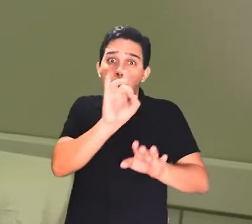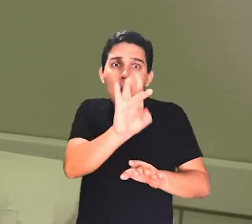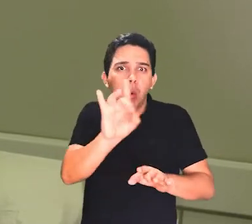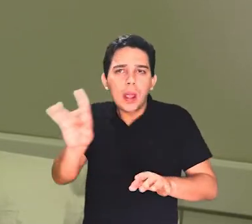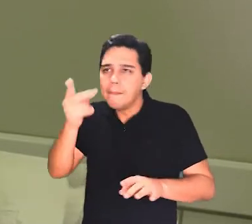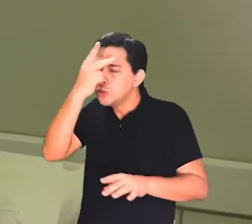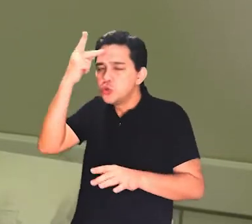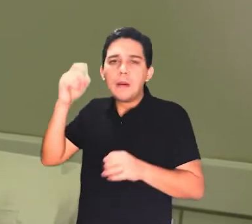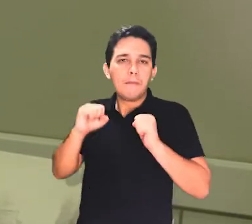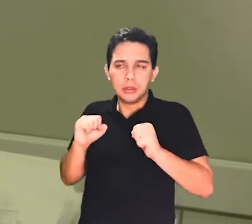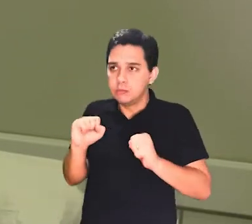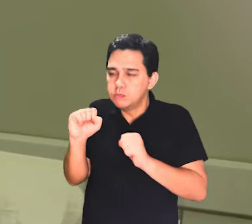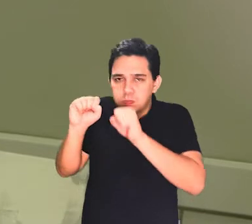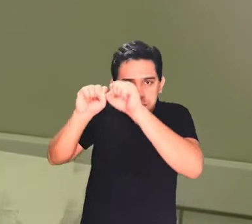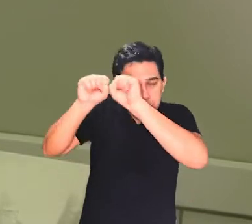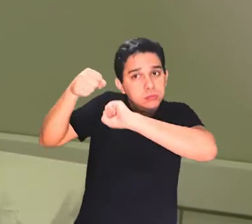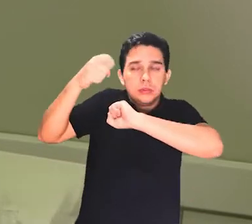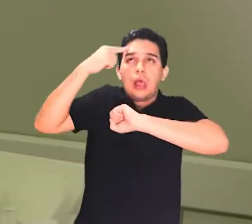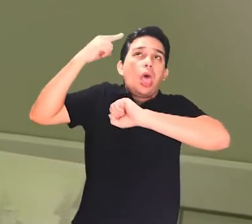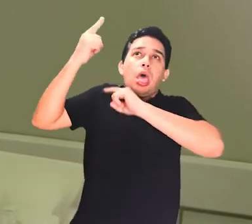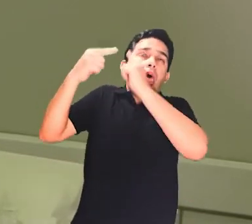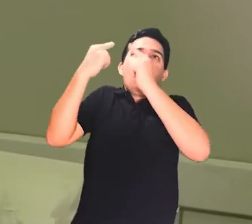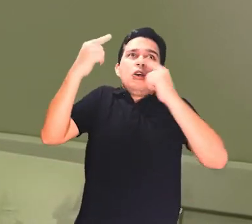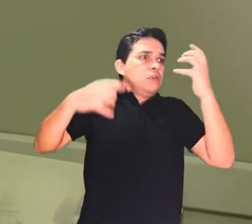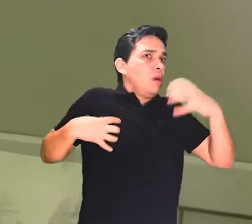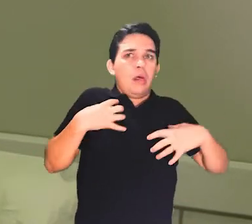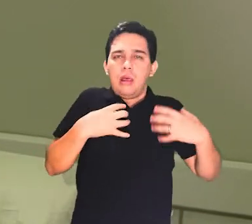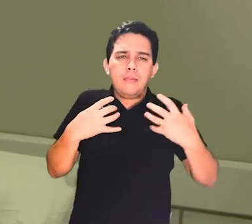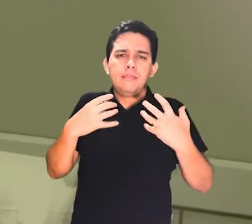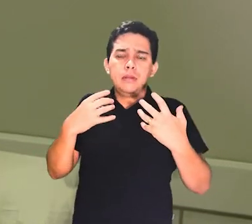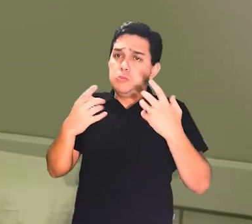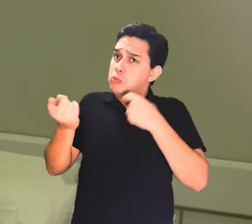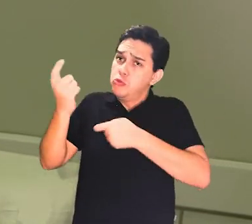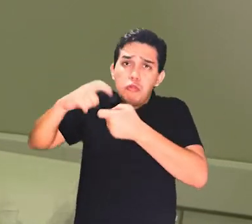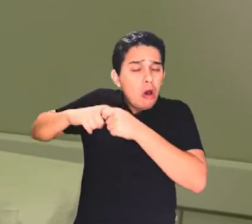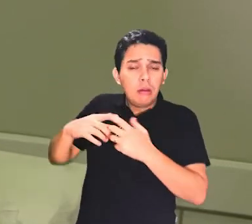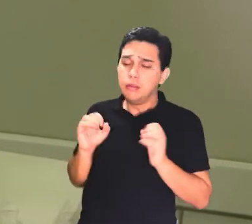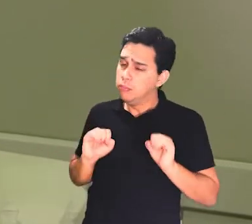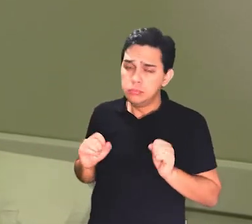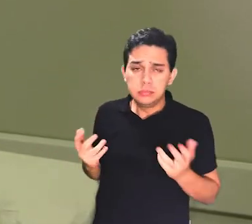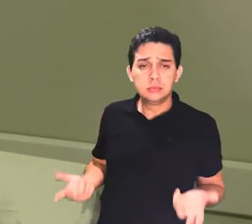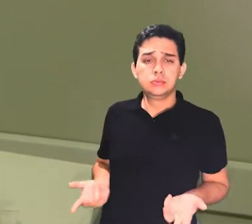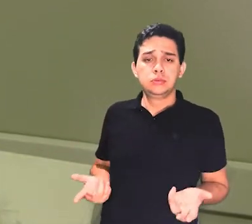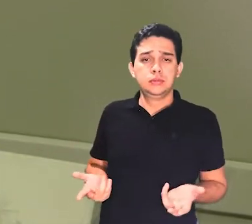Mas como é que a política nacional preconiza que isso seja resolvido?